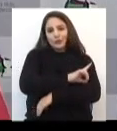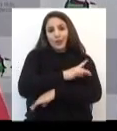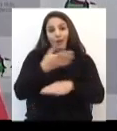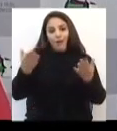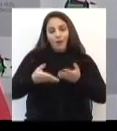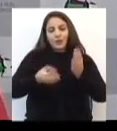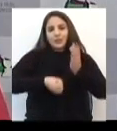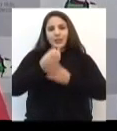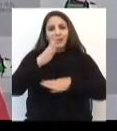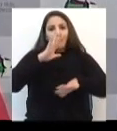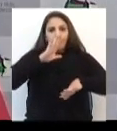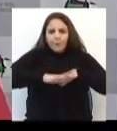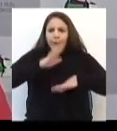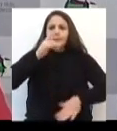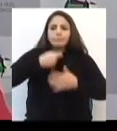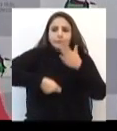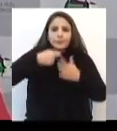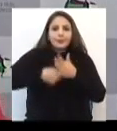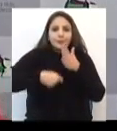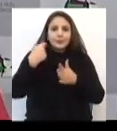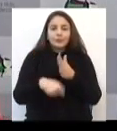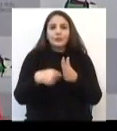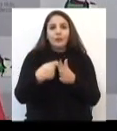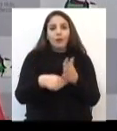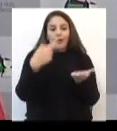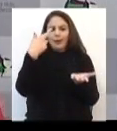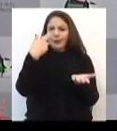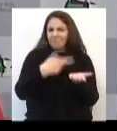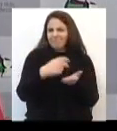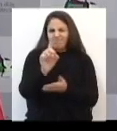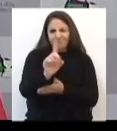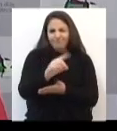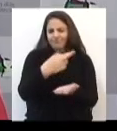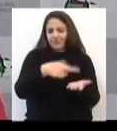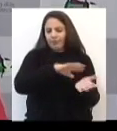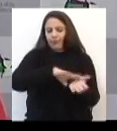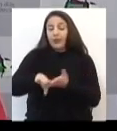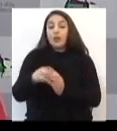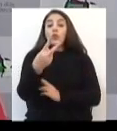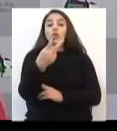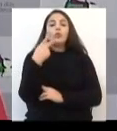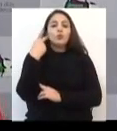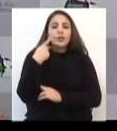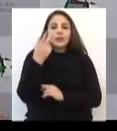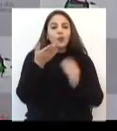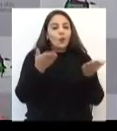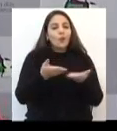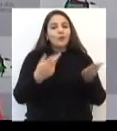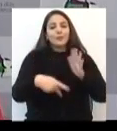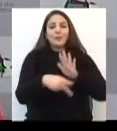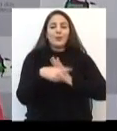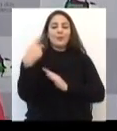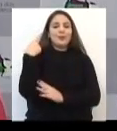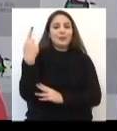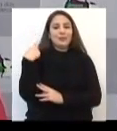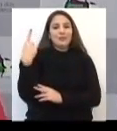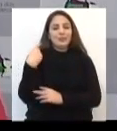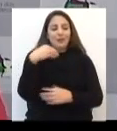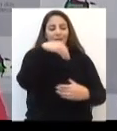surge mais manobras, não posso nem dizer regimentais, porque não está no regimento, mas 2 vereadores que hoje estão, seus partidos na bancada